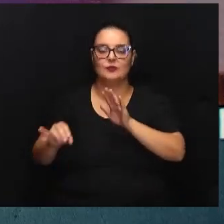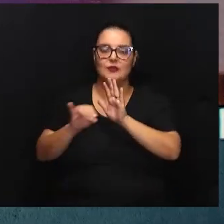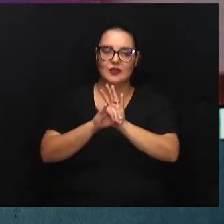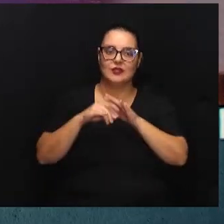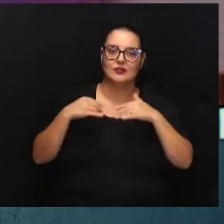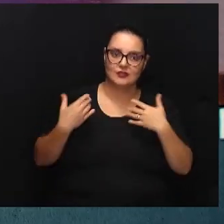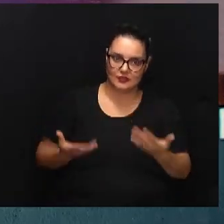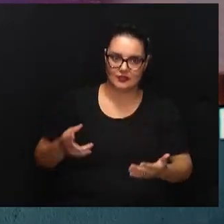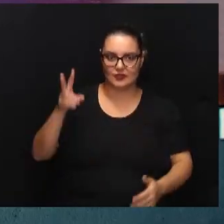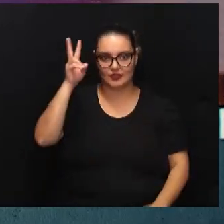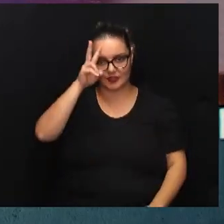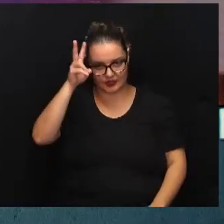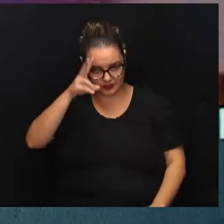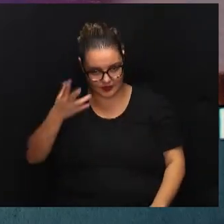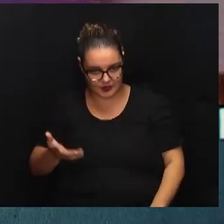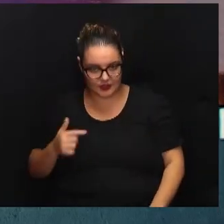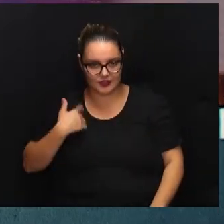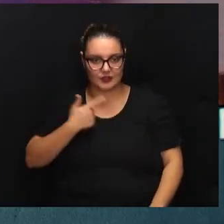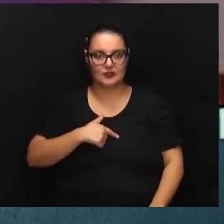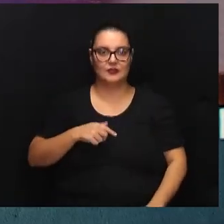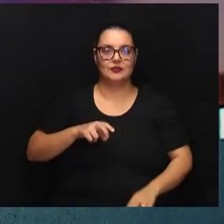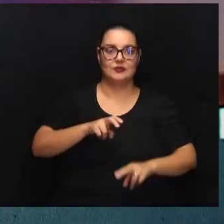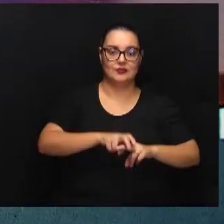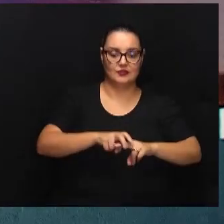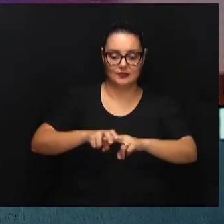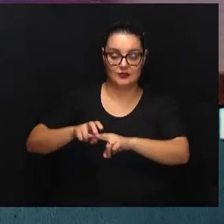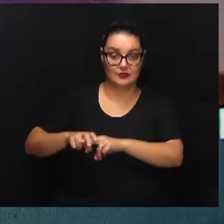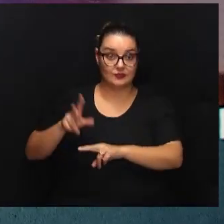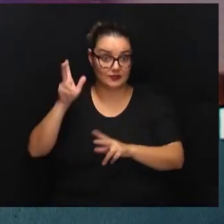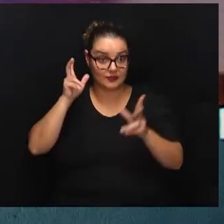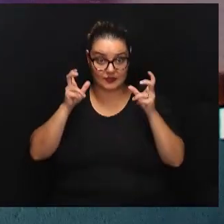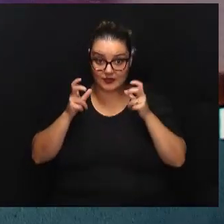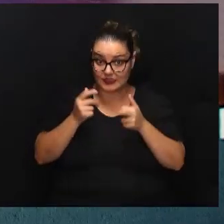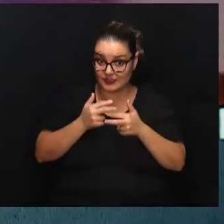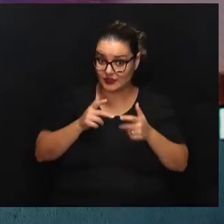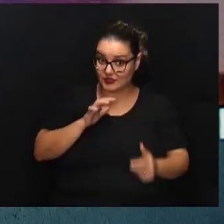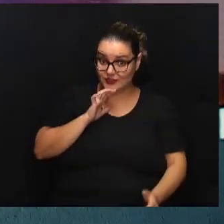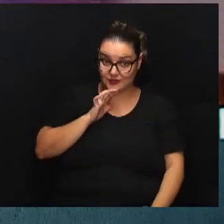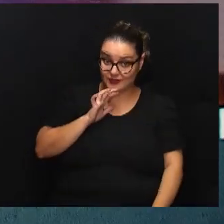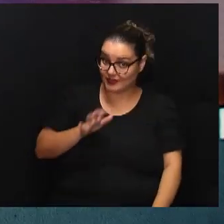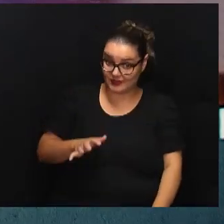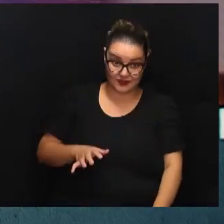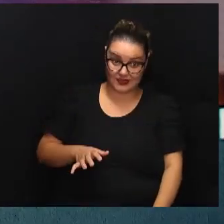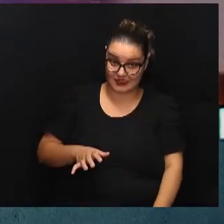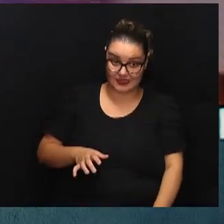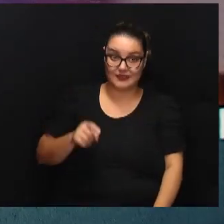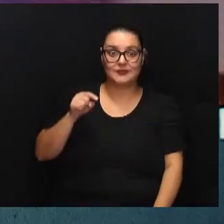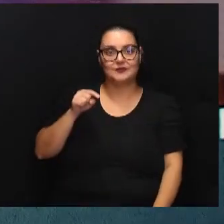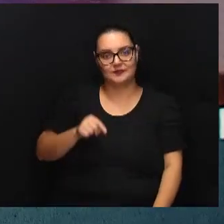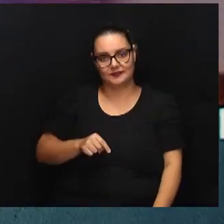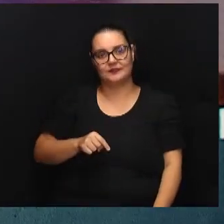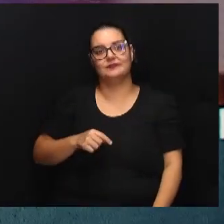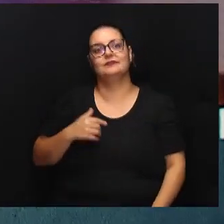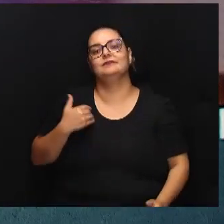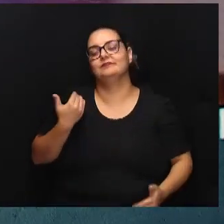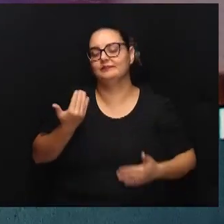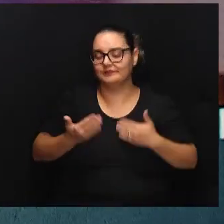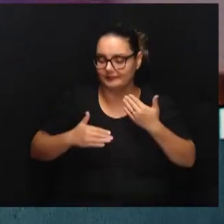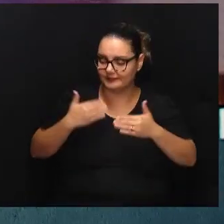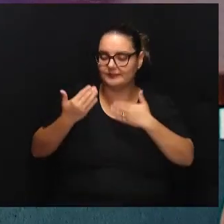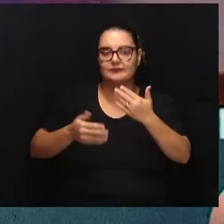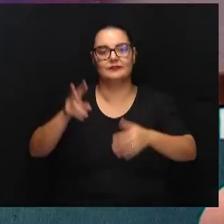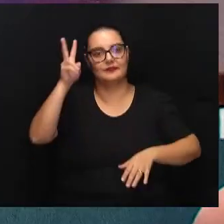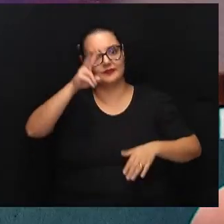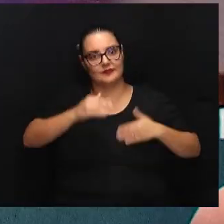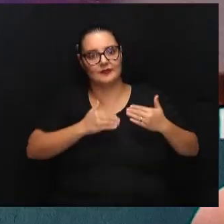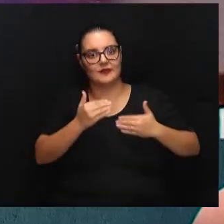cadeiras a gente ouve coisas absurdas e dali a gente está fazendo história. Esse espaço eu criei para ser um